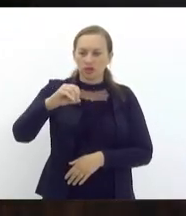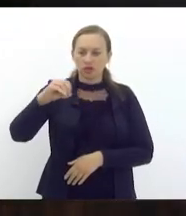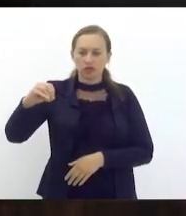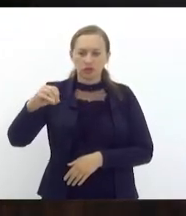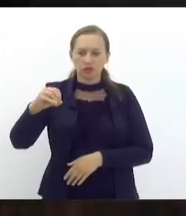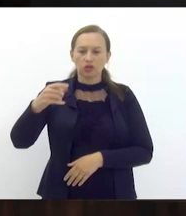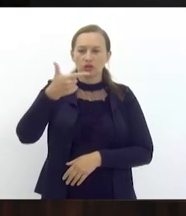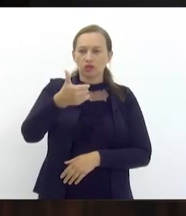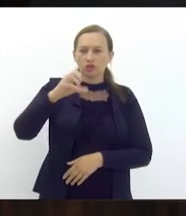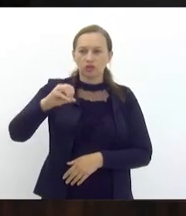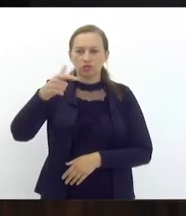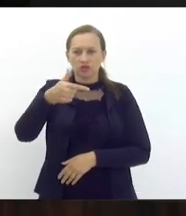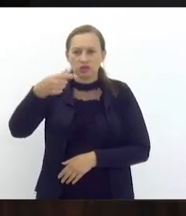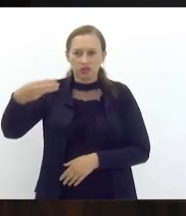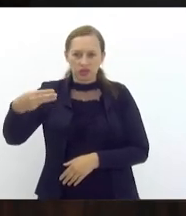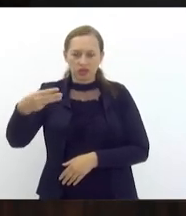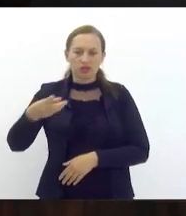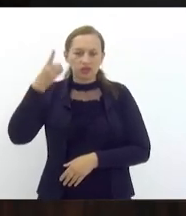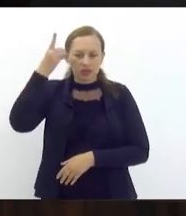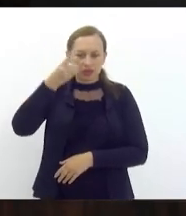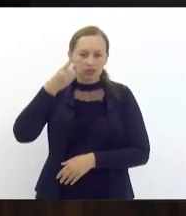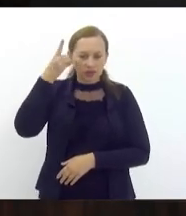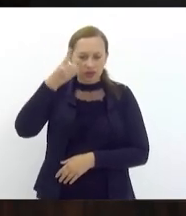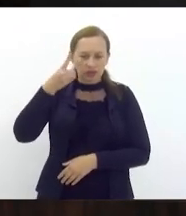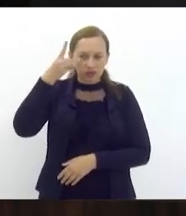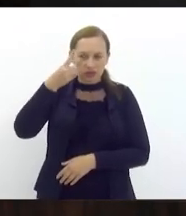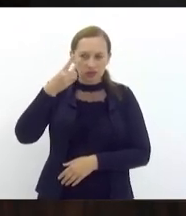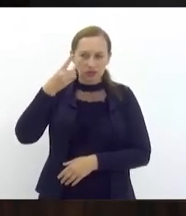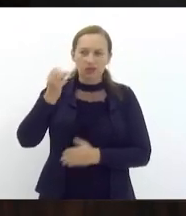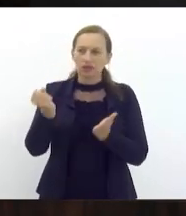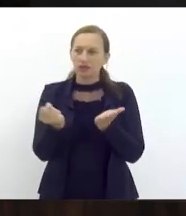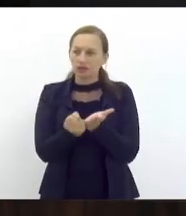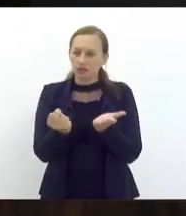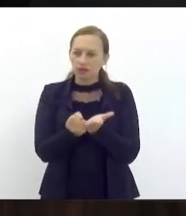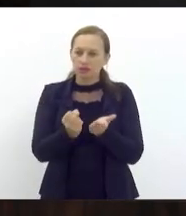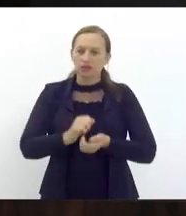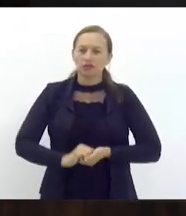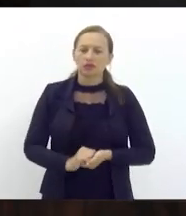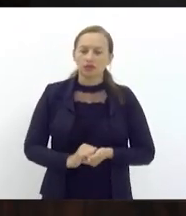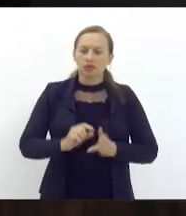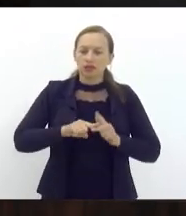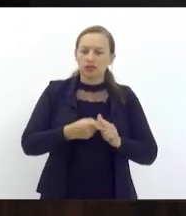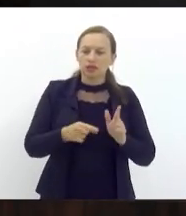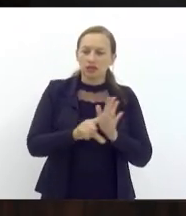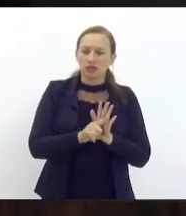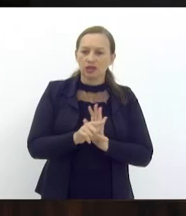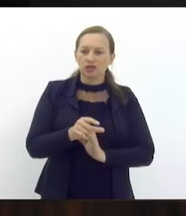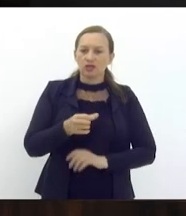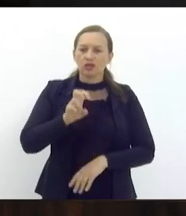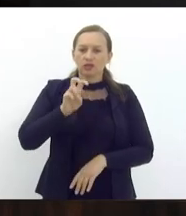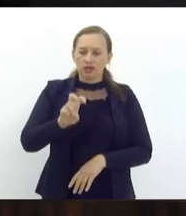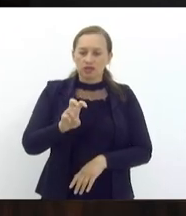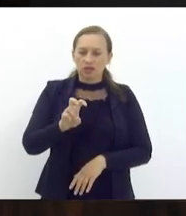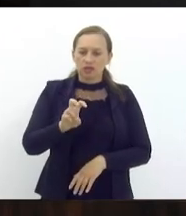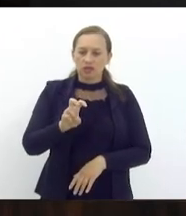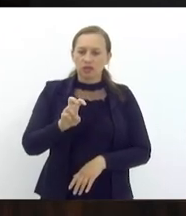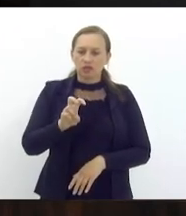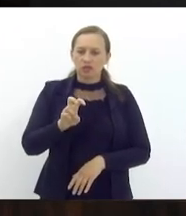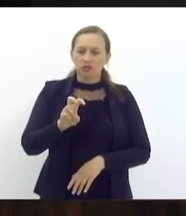de 2023 de autoria do deputado Samuel Malafaia que altera a lei 5